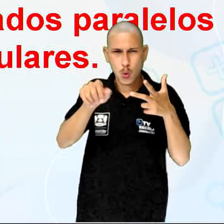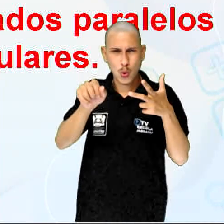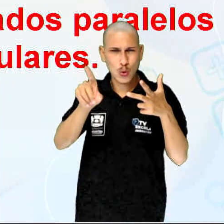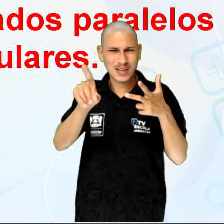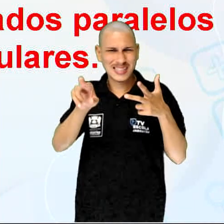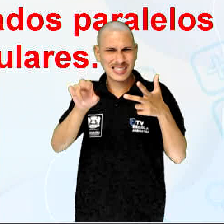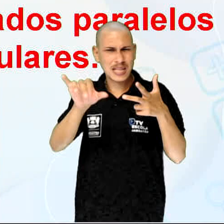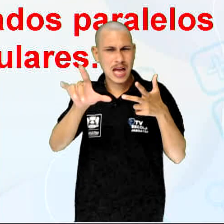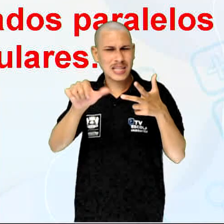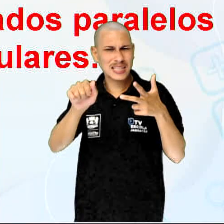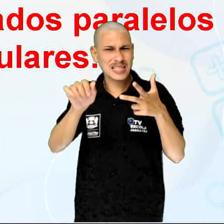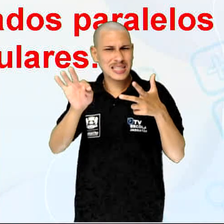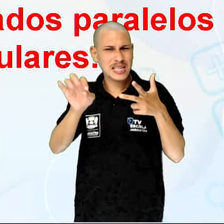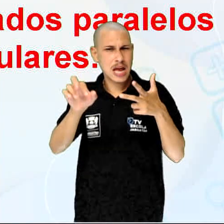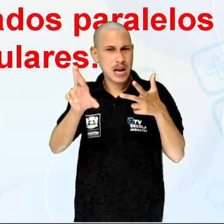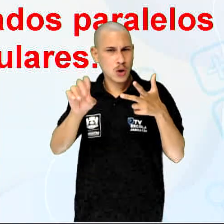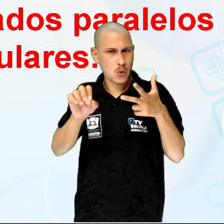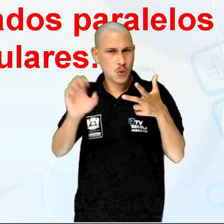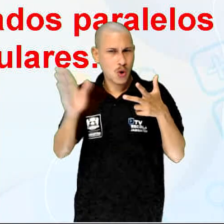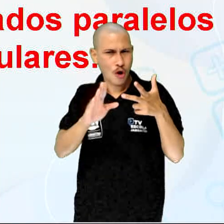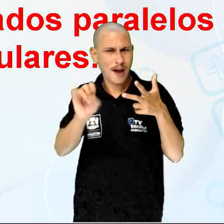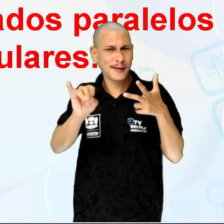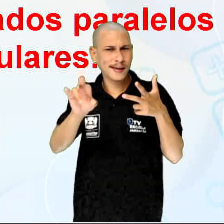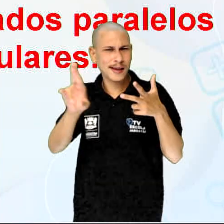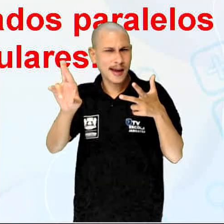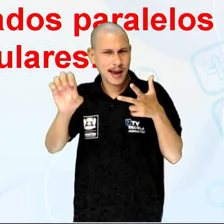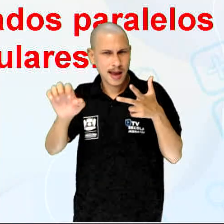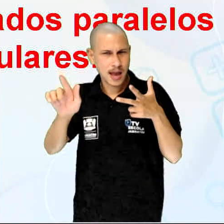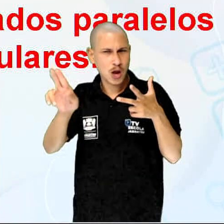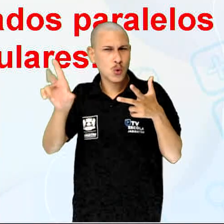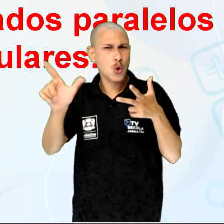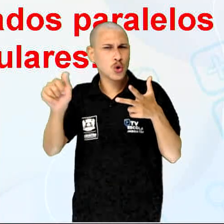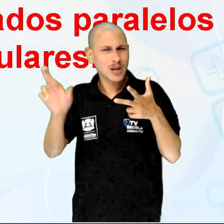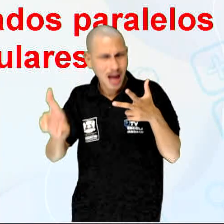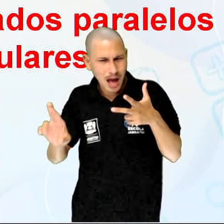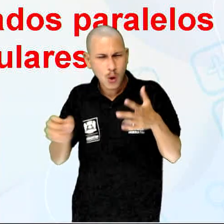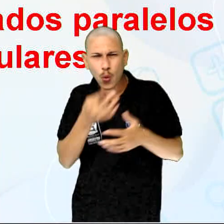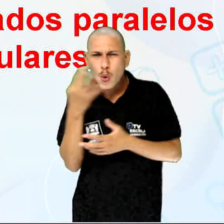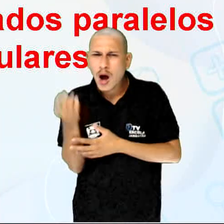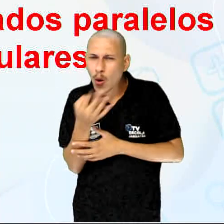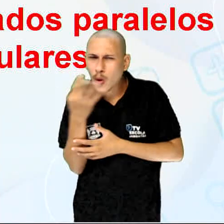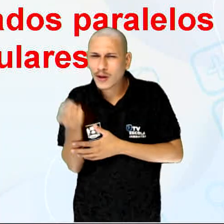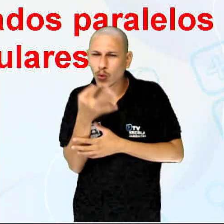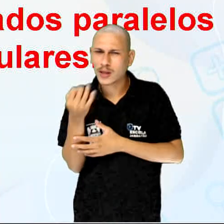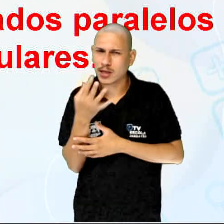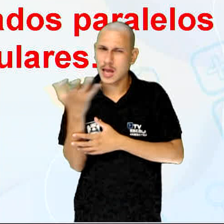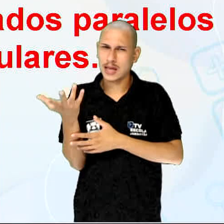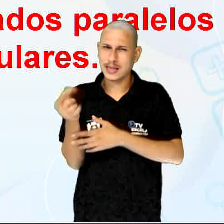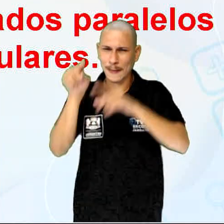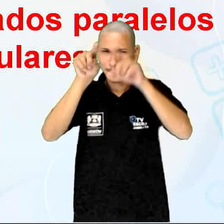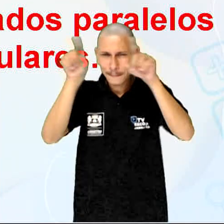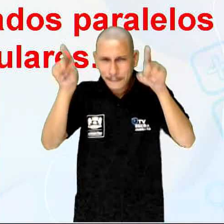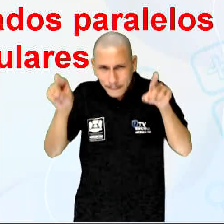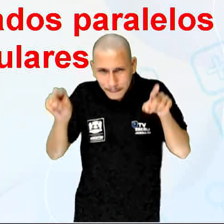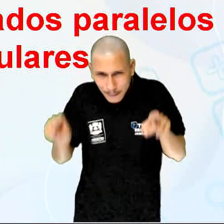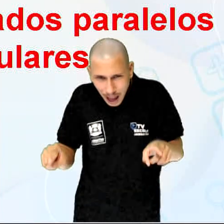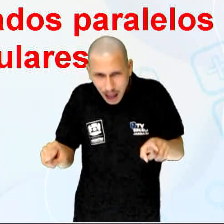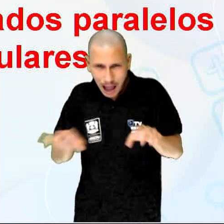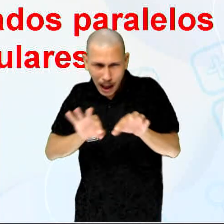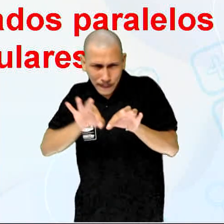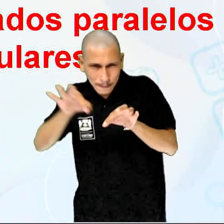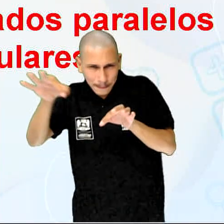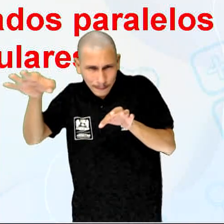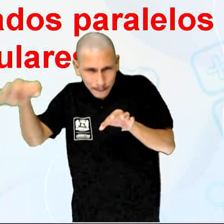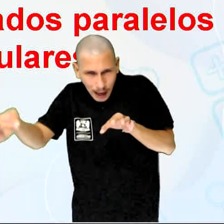pode classificar os quadriláteros dessas 3 formas, tá? Pela quantidade de par de lados paralelos que ele tem. Se ele tiver apenas um par de